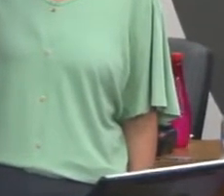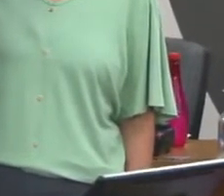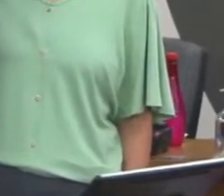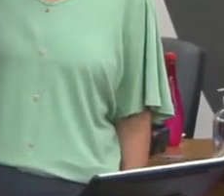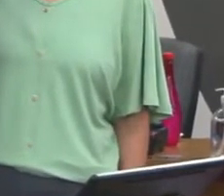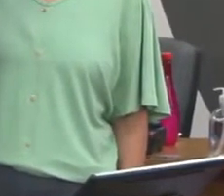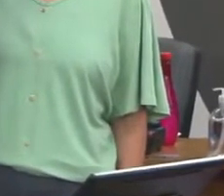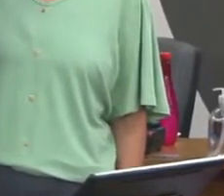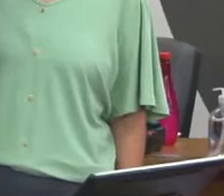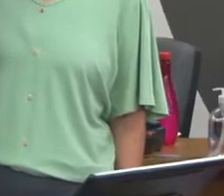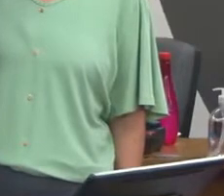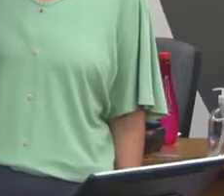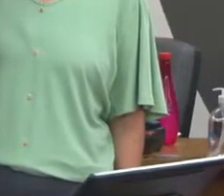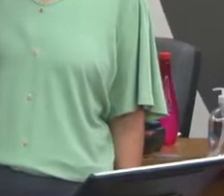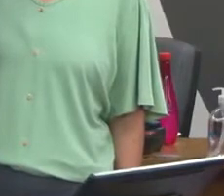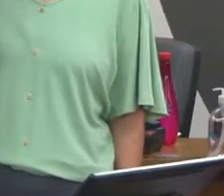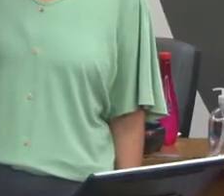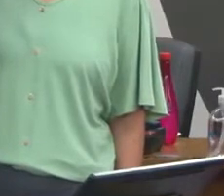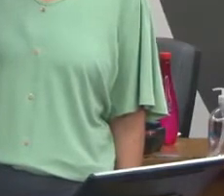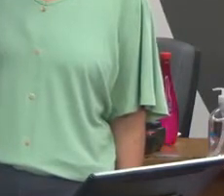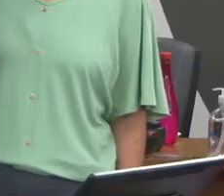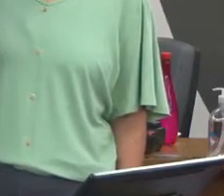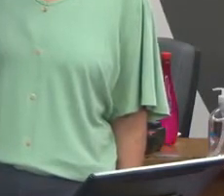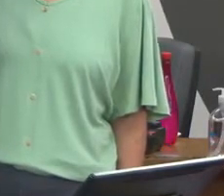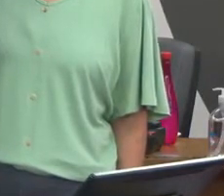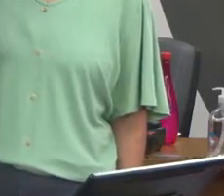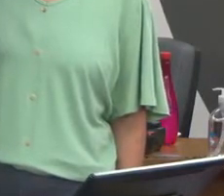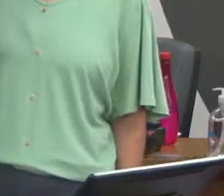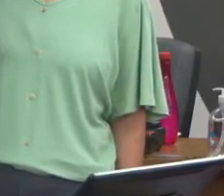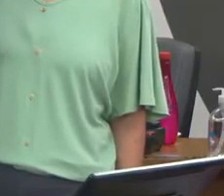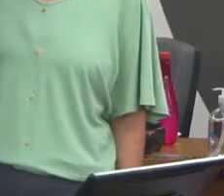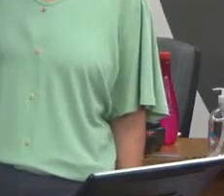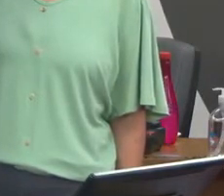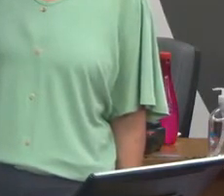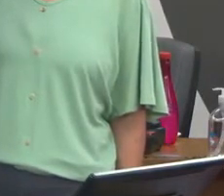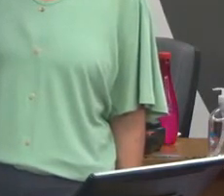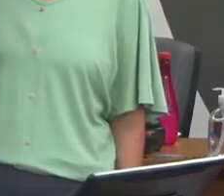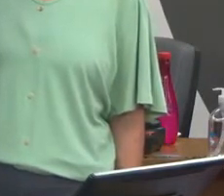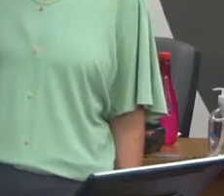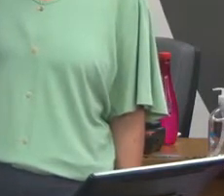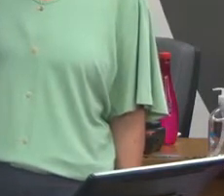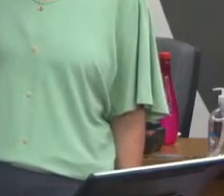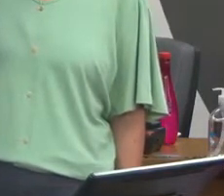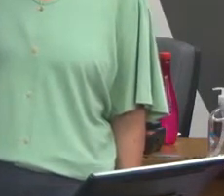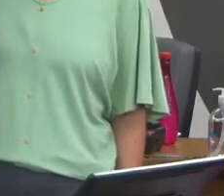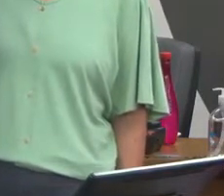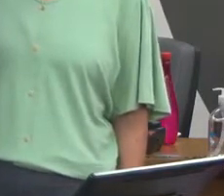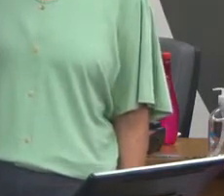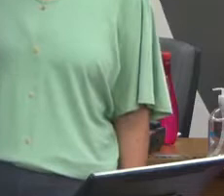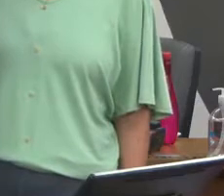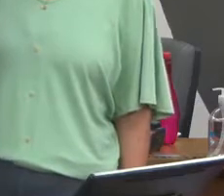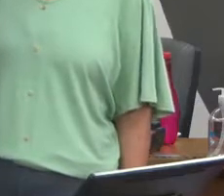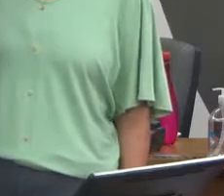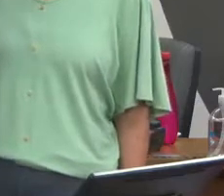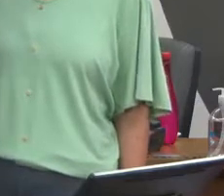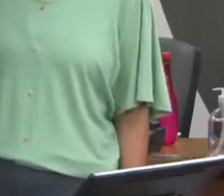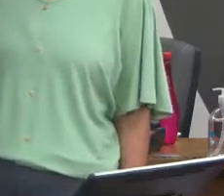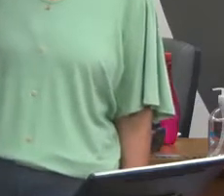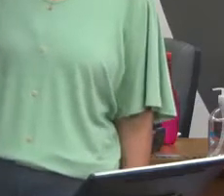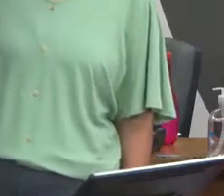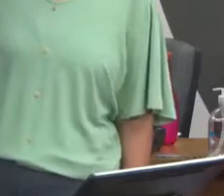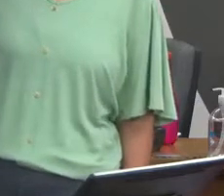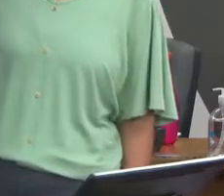a inveja mãe E aí deu certo o projeto foi Tira o pé da minha terra as